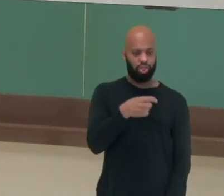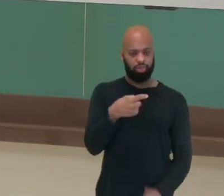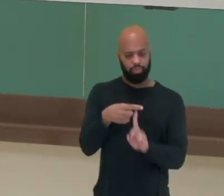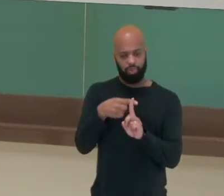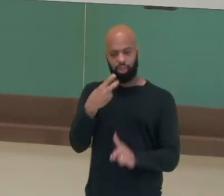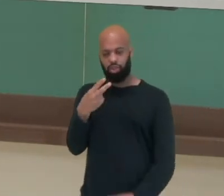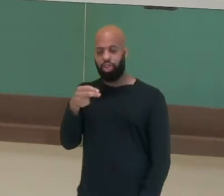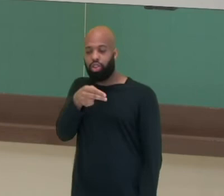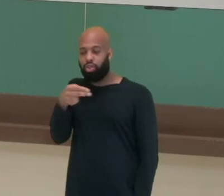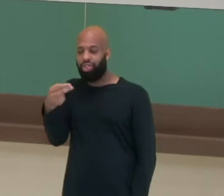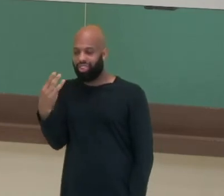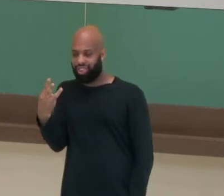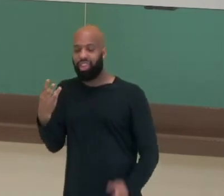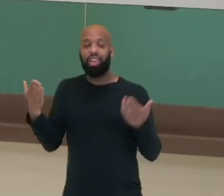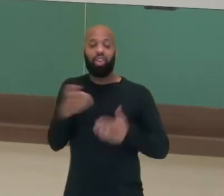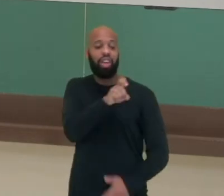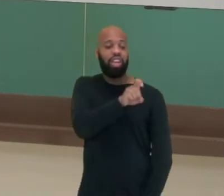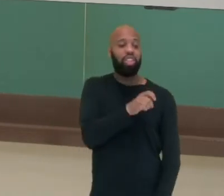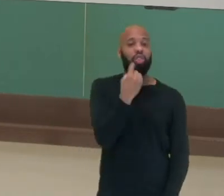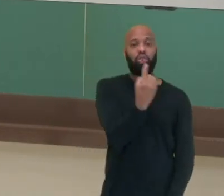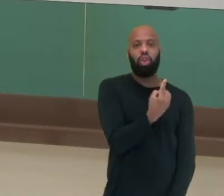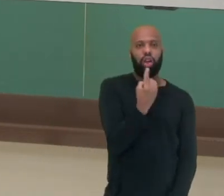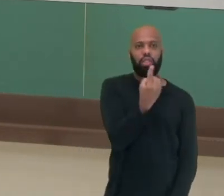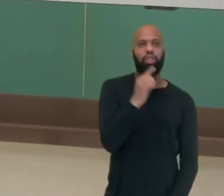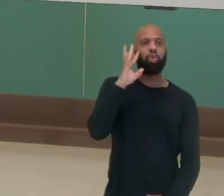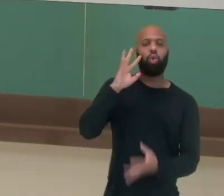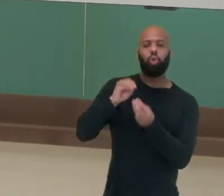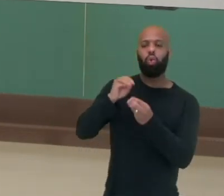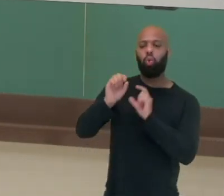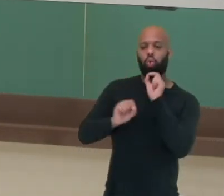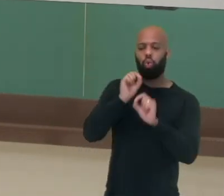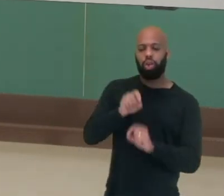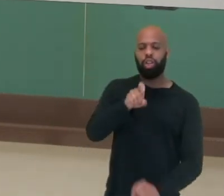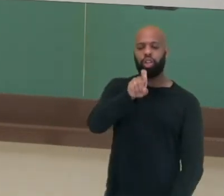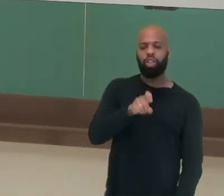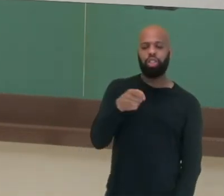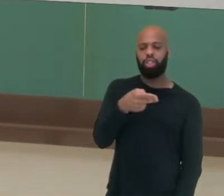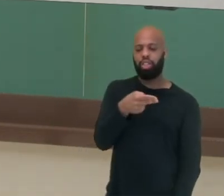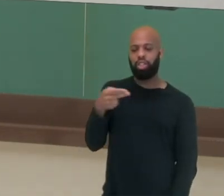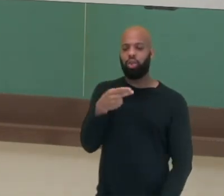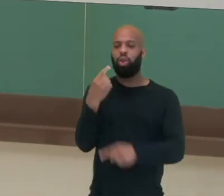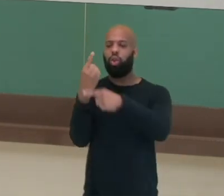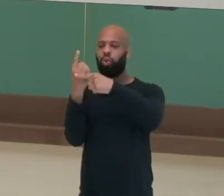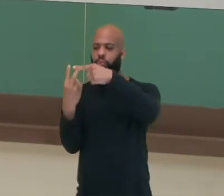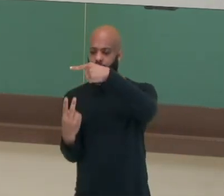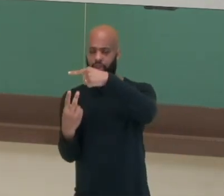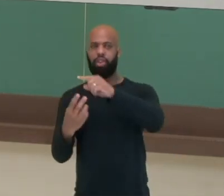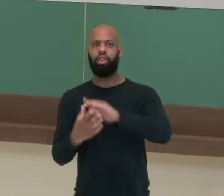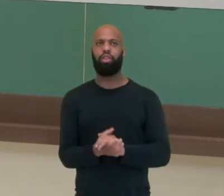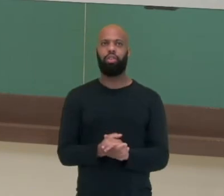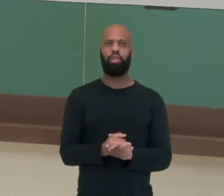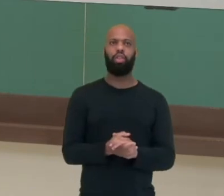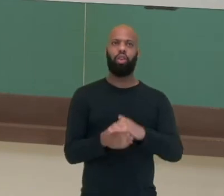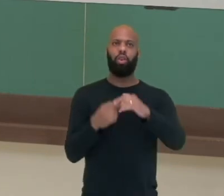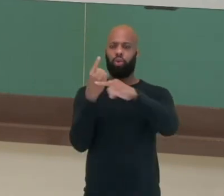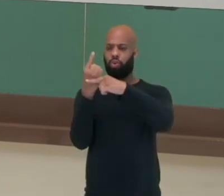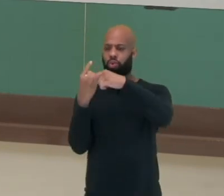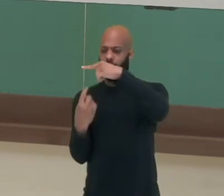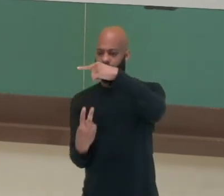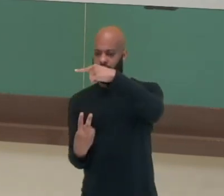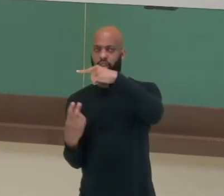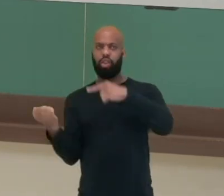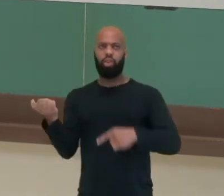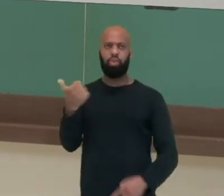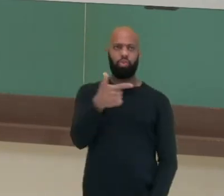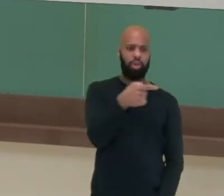3. Isolando o x, chegamos à conclusão que o meu x é igual a 1 meio. 1 meio é maior do que menos